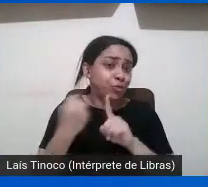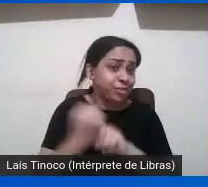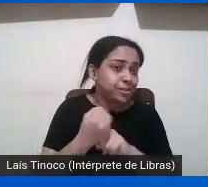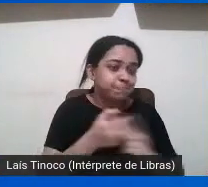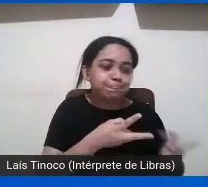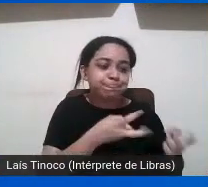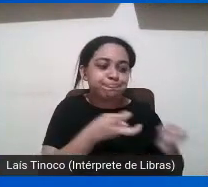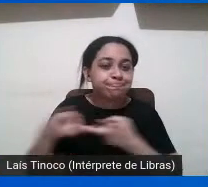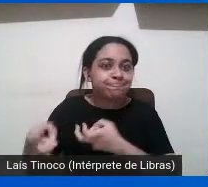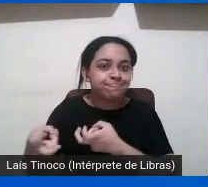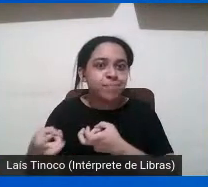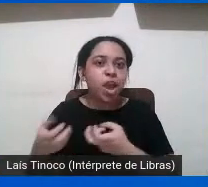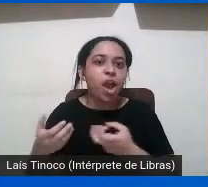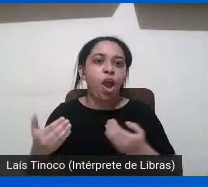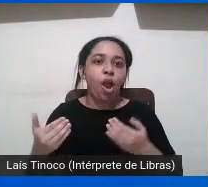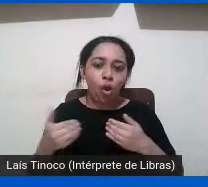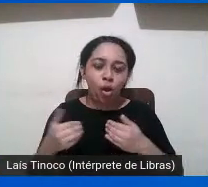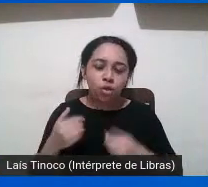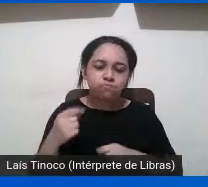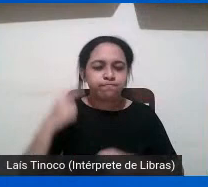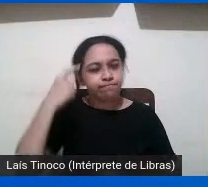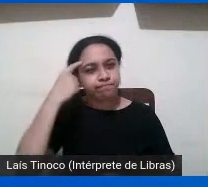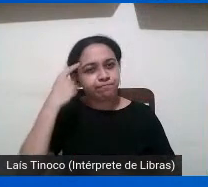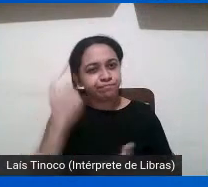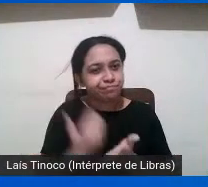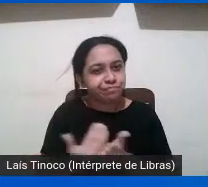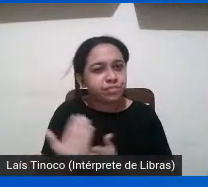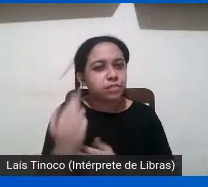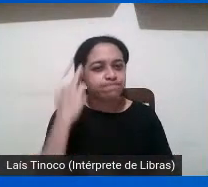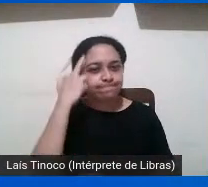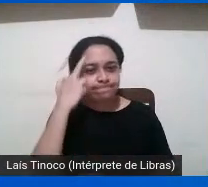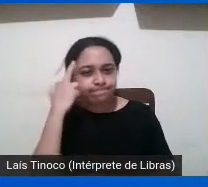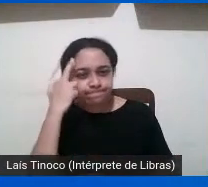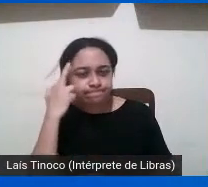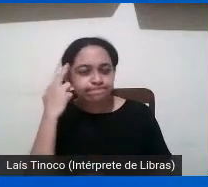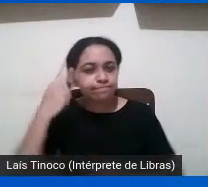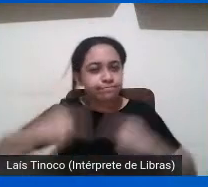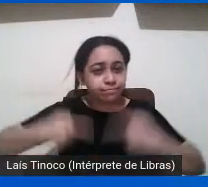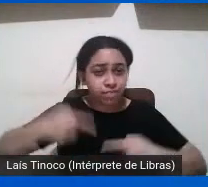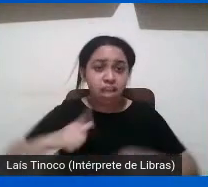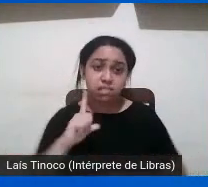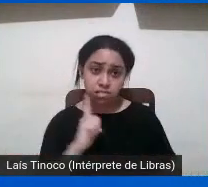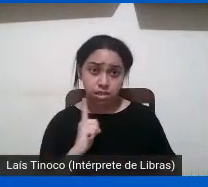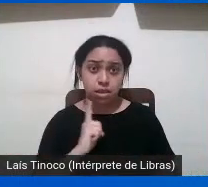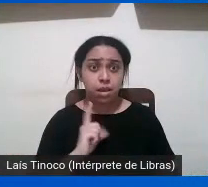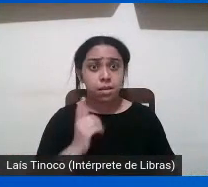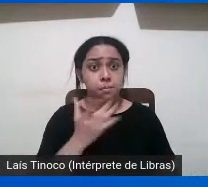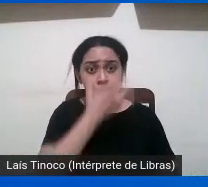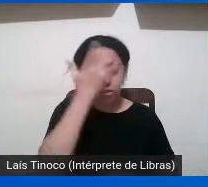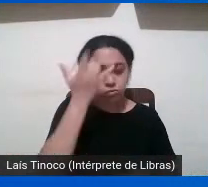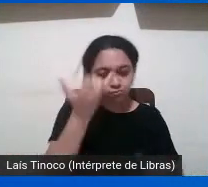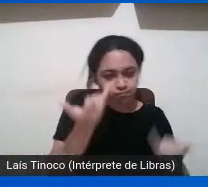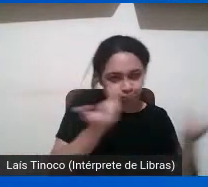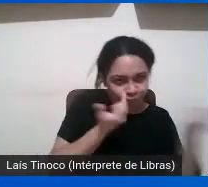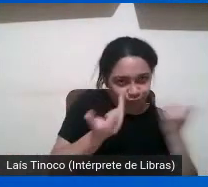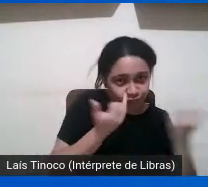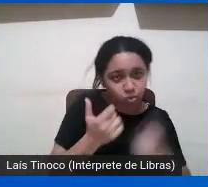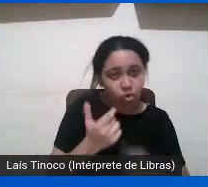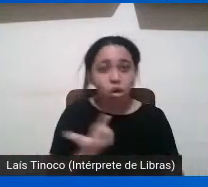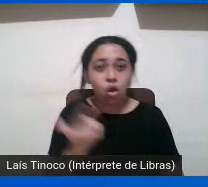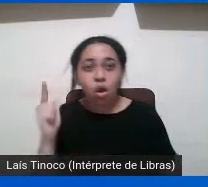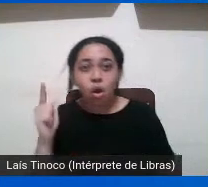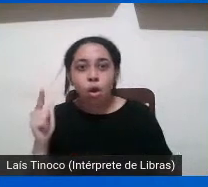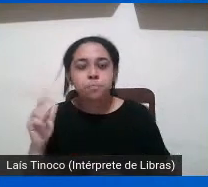e a partir disso ele reflete que existem os informatizados os entretidos e outros né